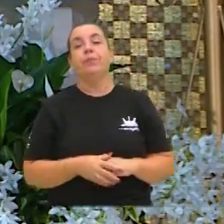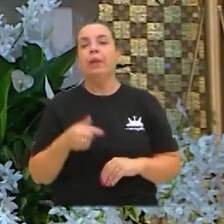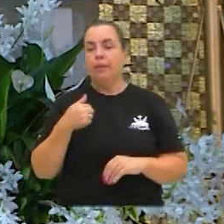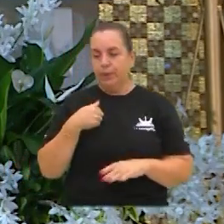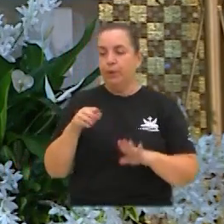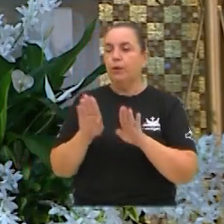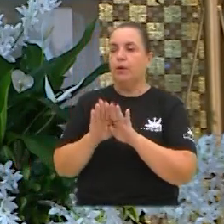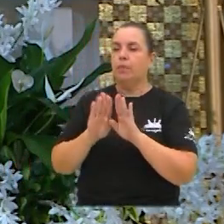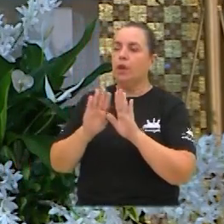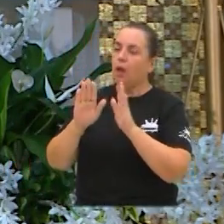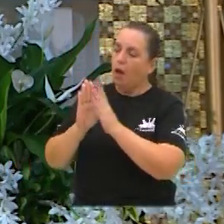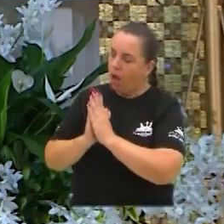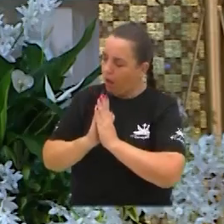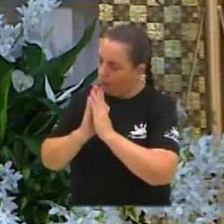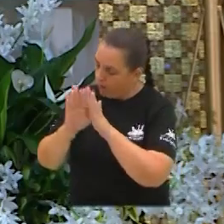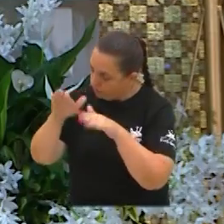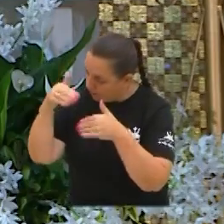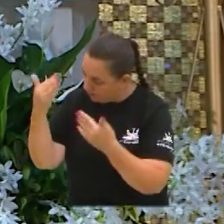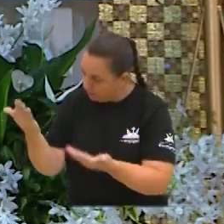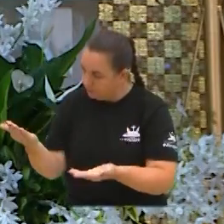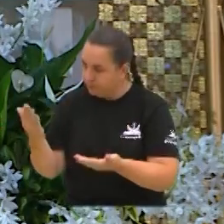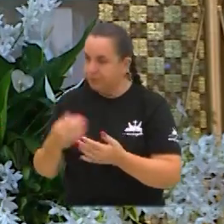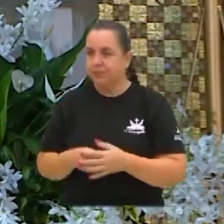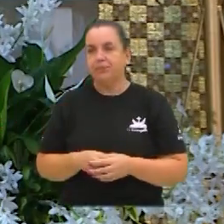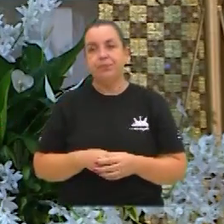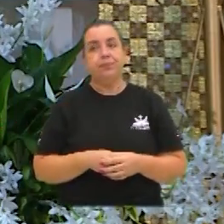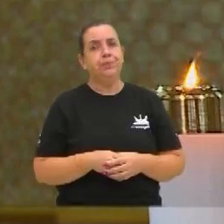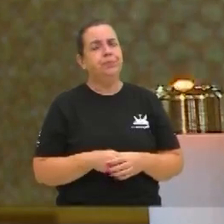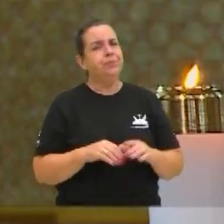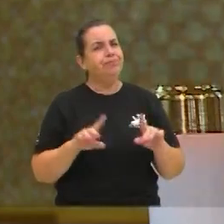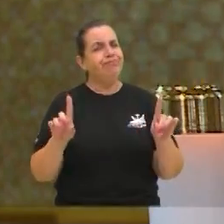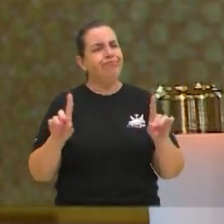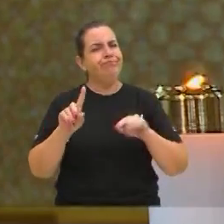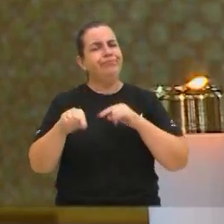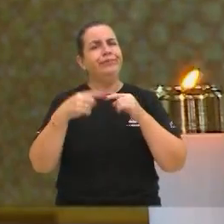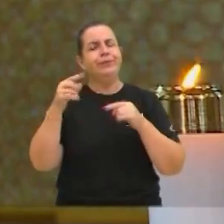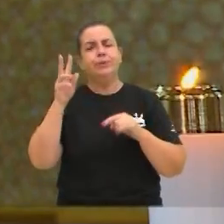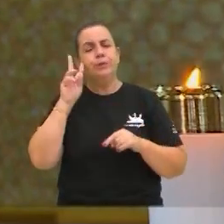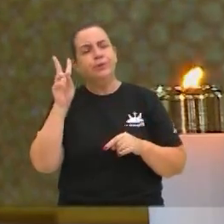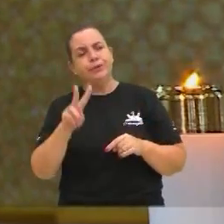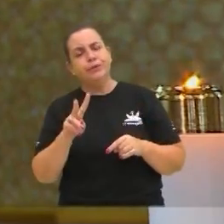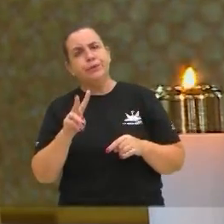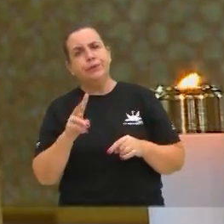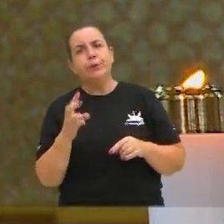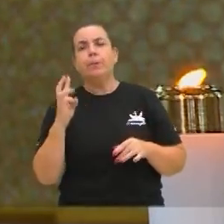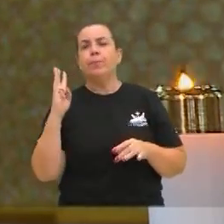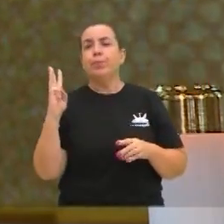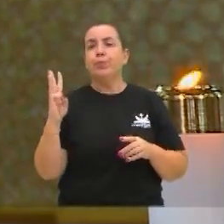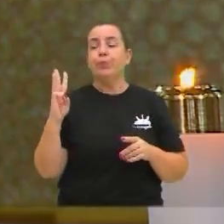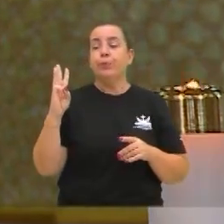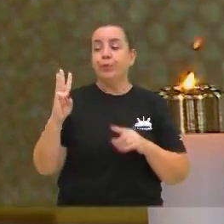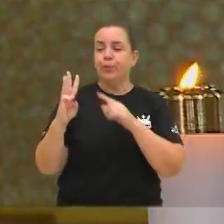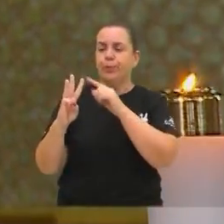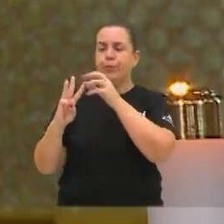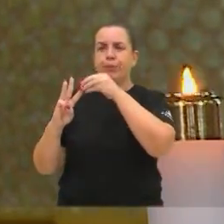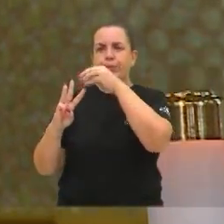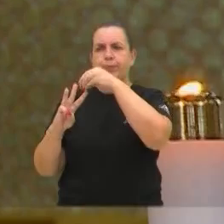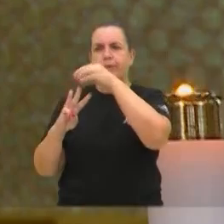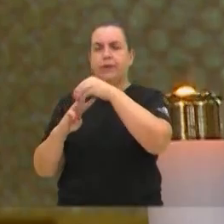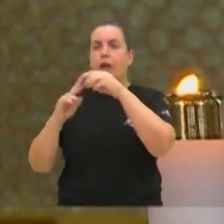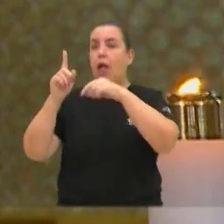que também eu vá adorá-lo. Depois que ouviram o rei, eles partiram, e a